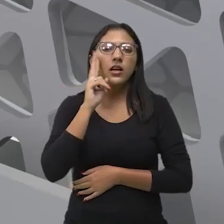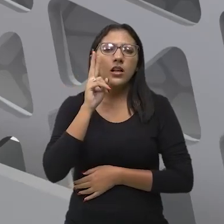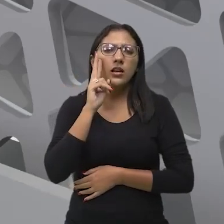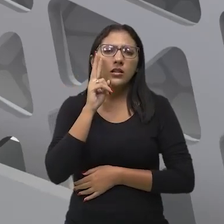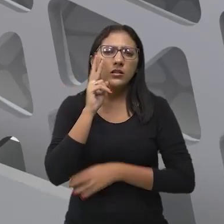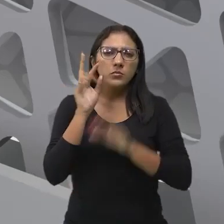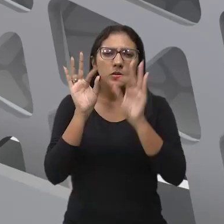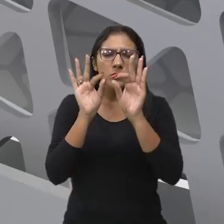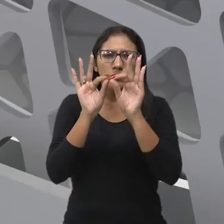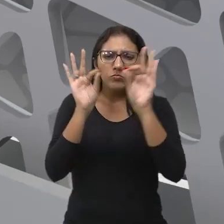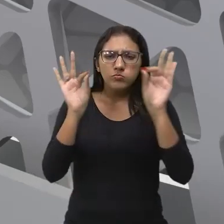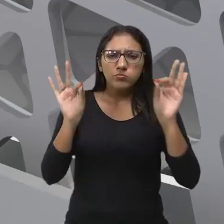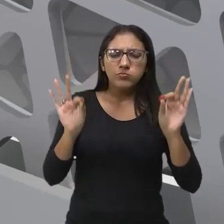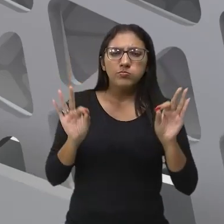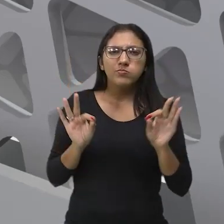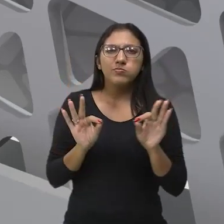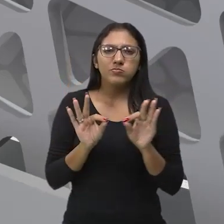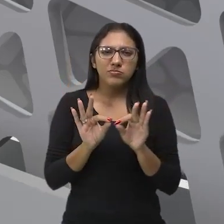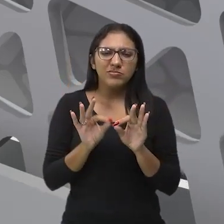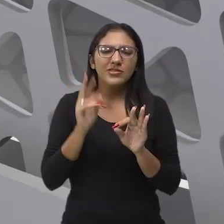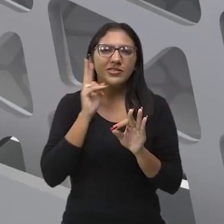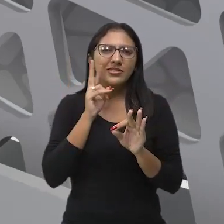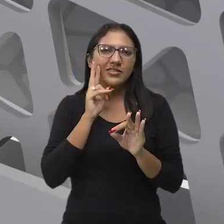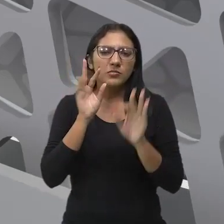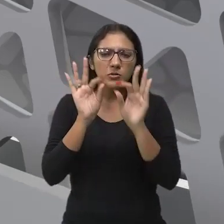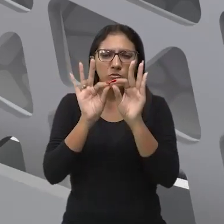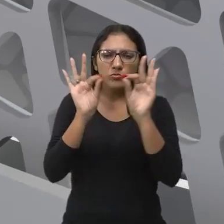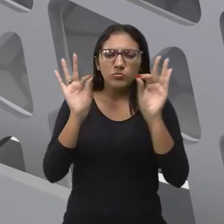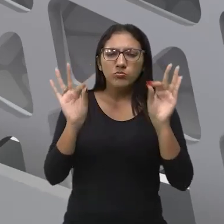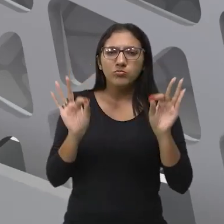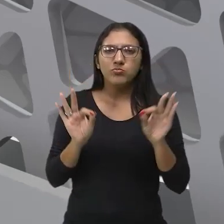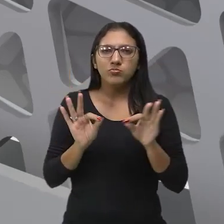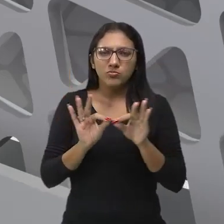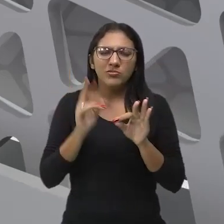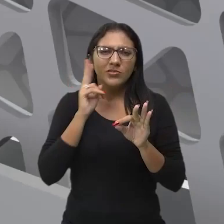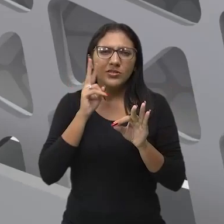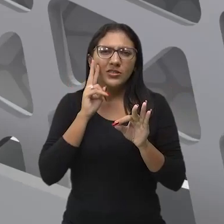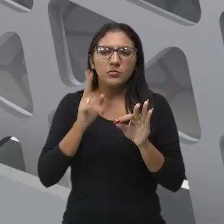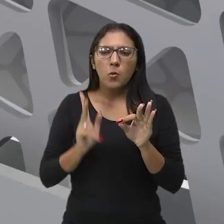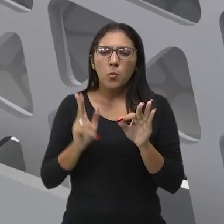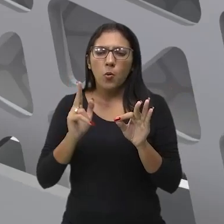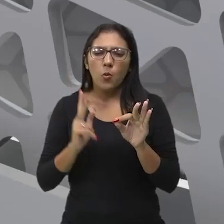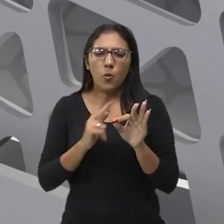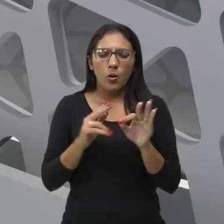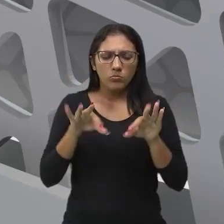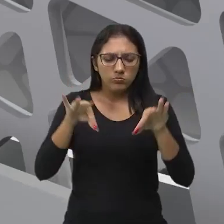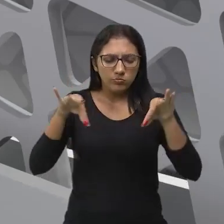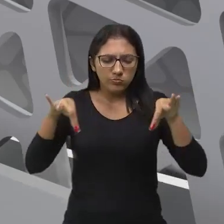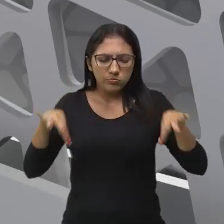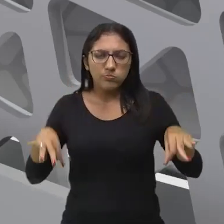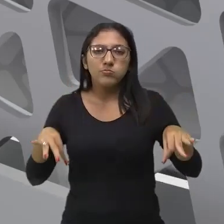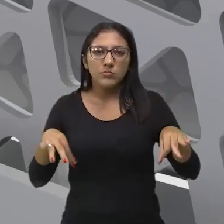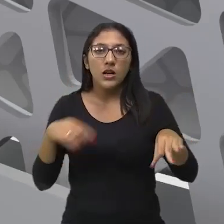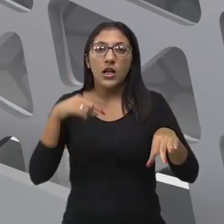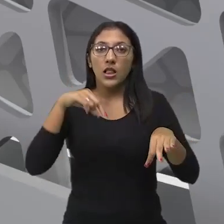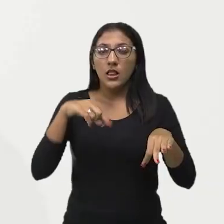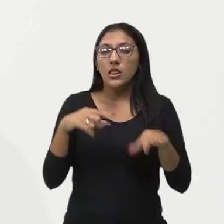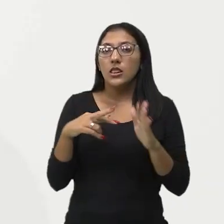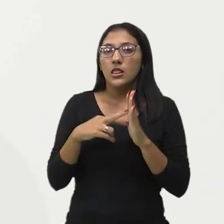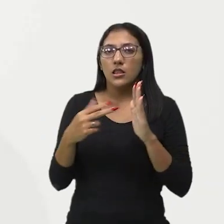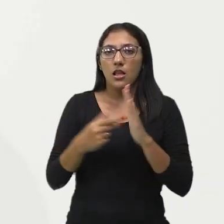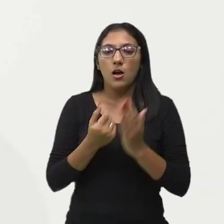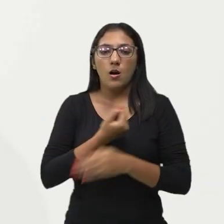círculo. Isso é circunferência, tá bom? Então, há diferença entre círculo e circunferência. Acompanha comigo na